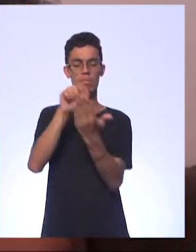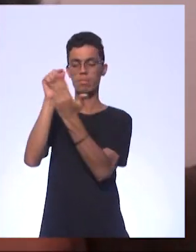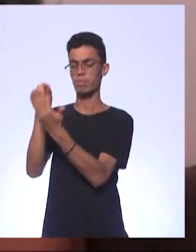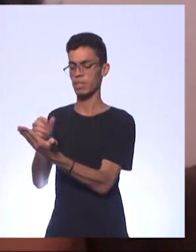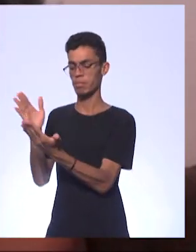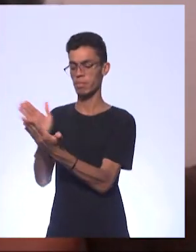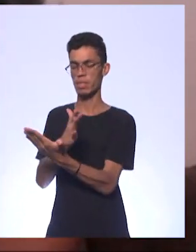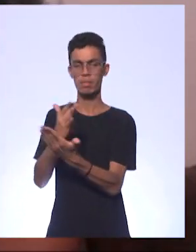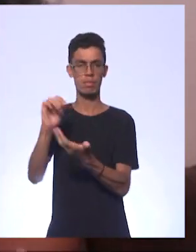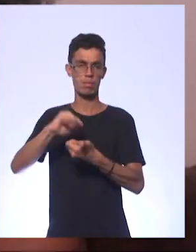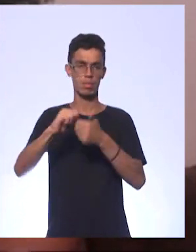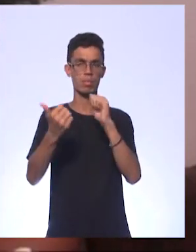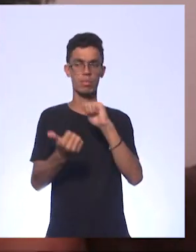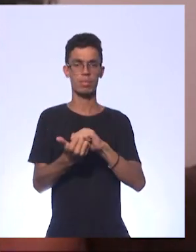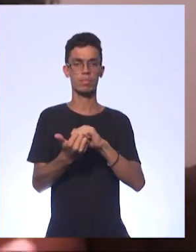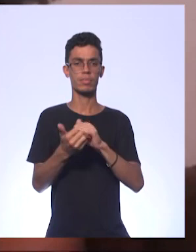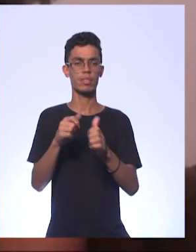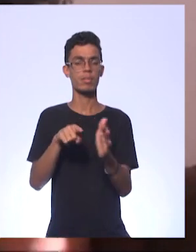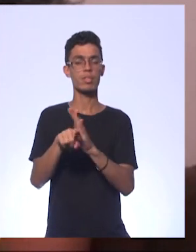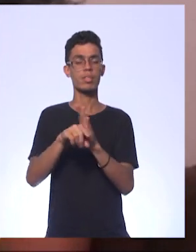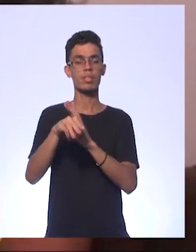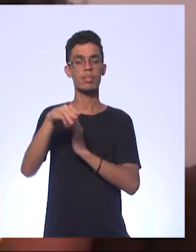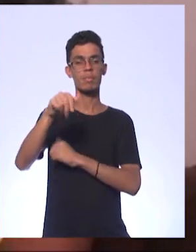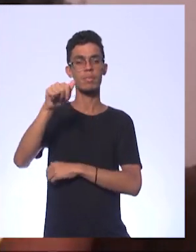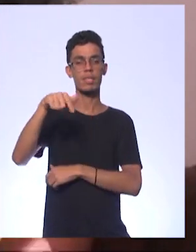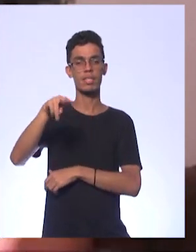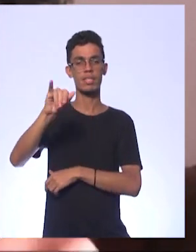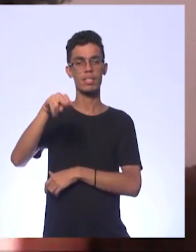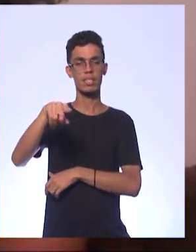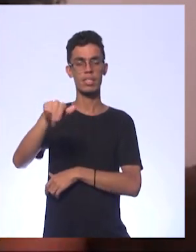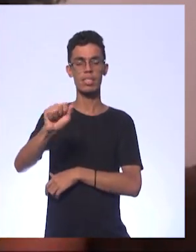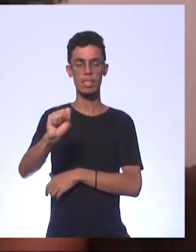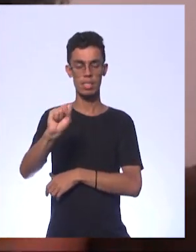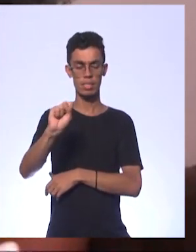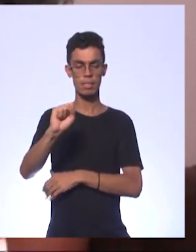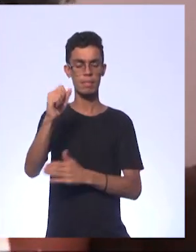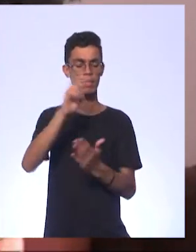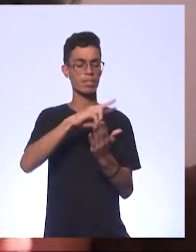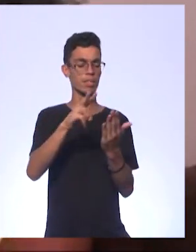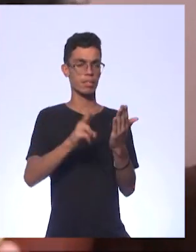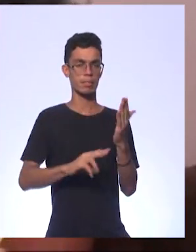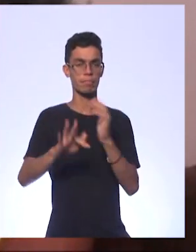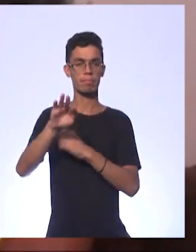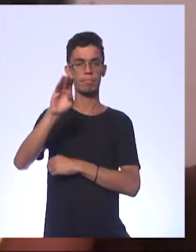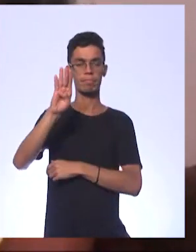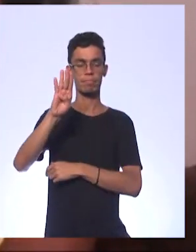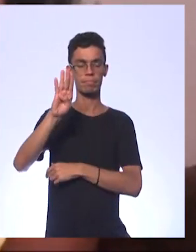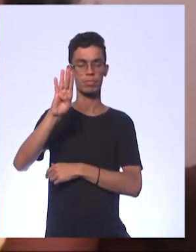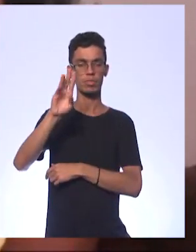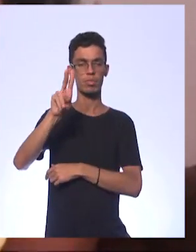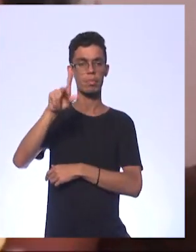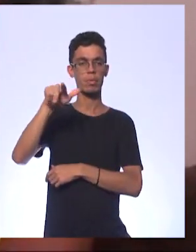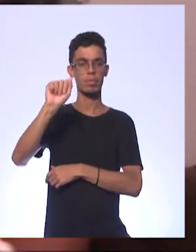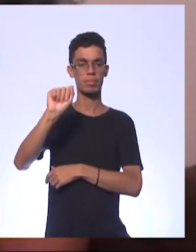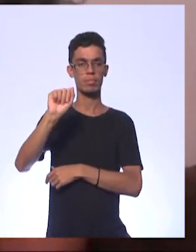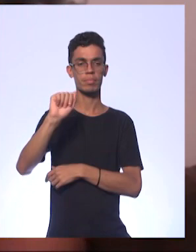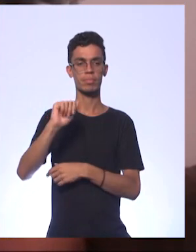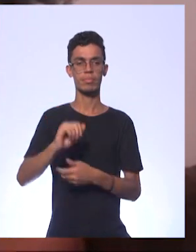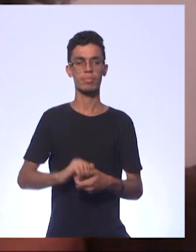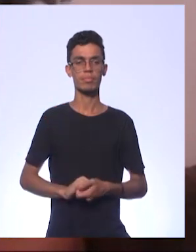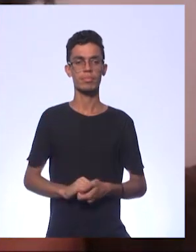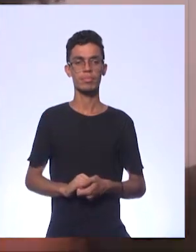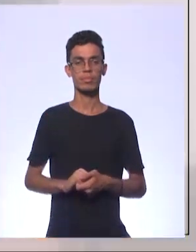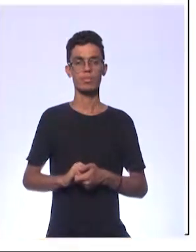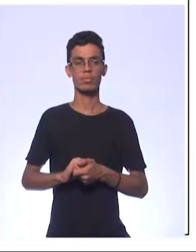Magda Soares. Então, iniciarei fazendo a leitura desta fábula de La Fontaine. Por